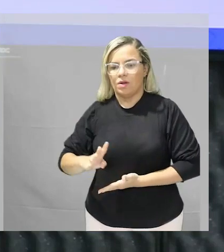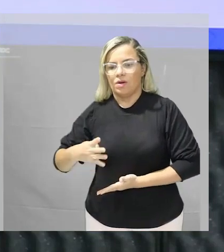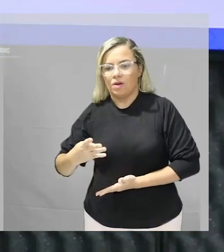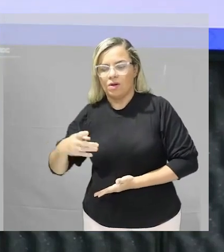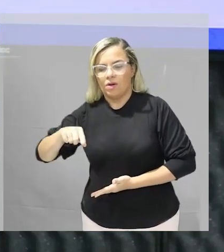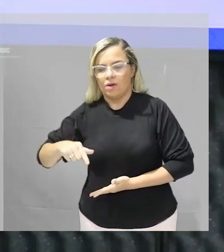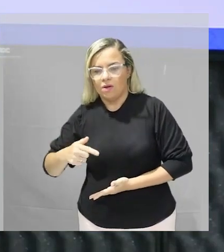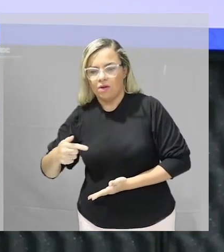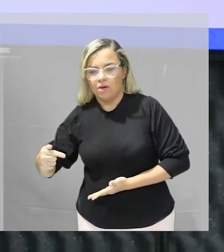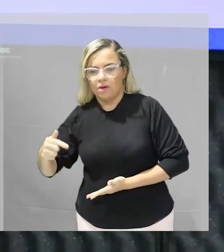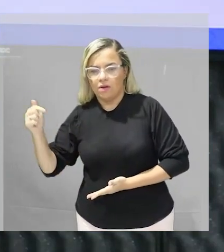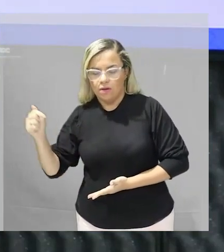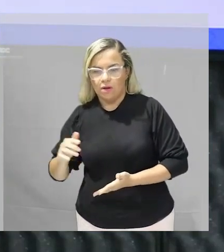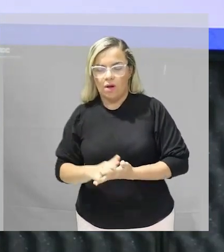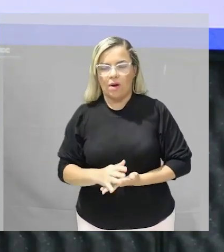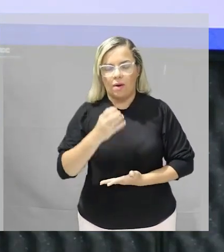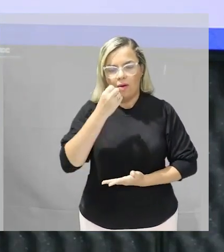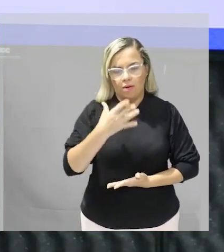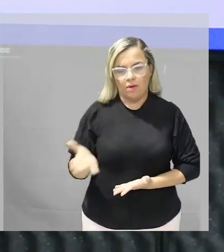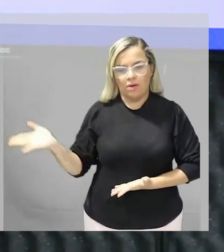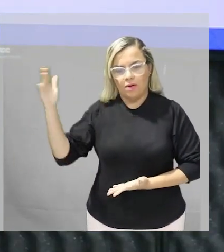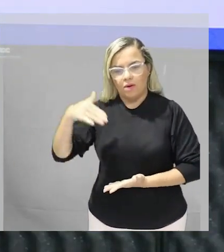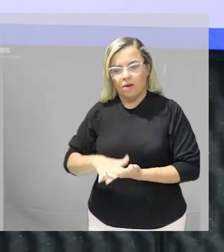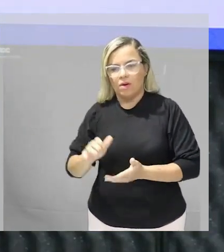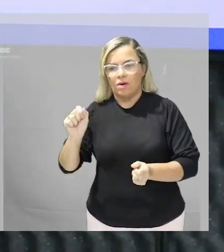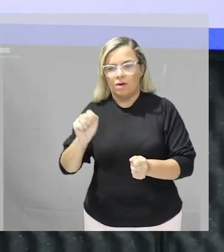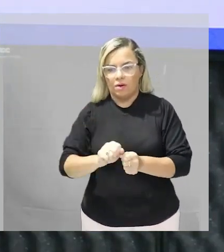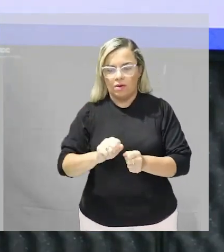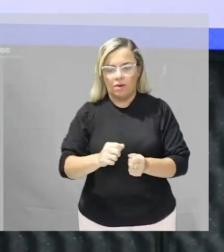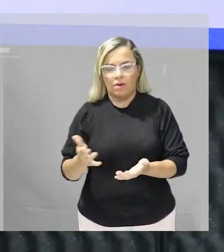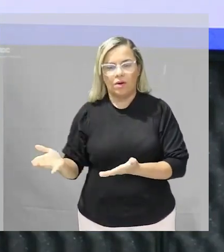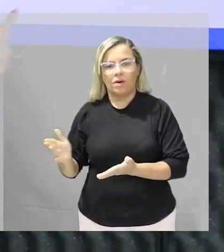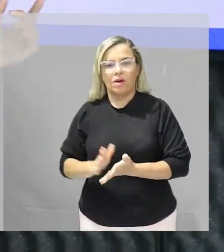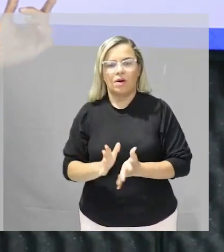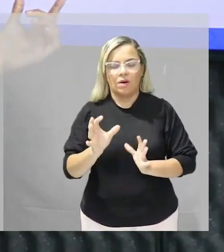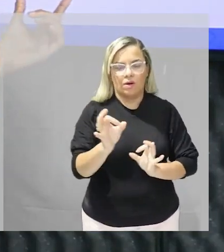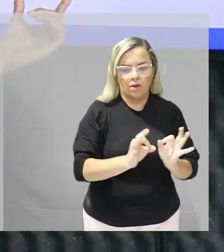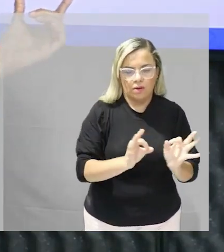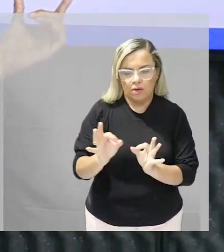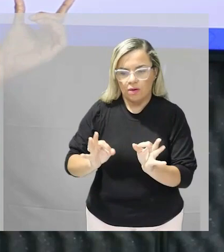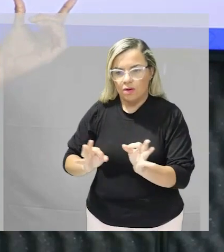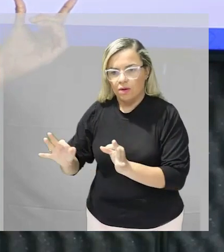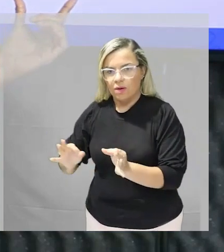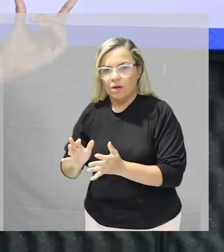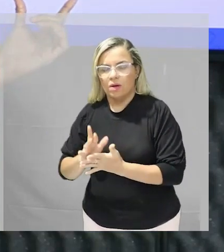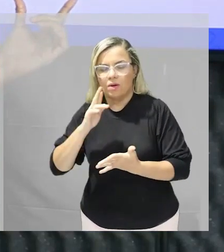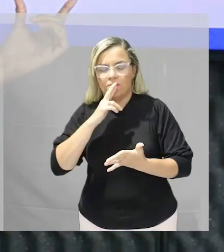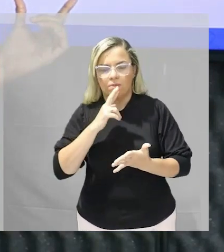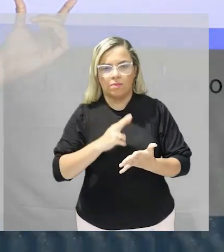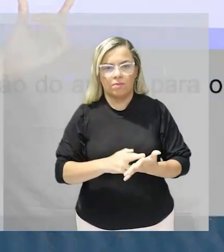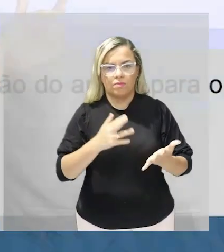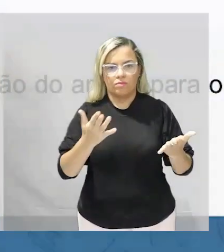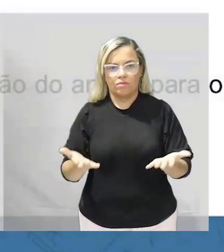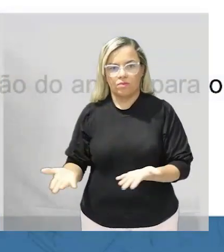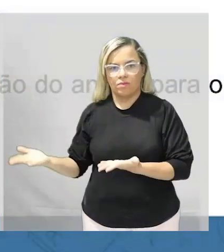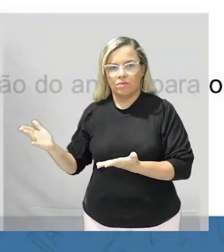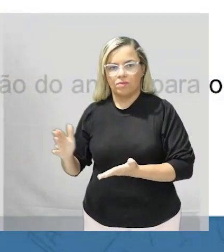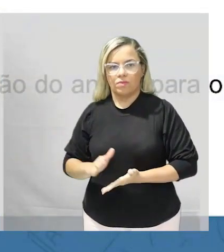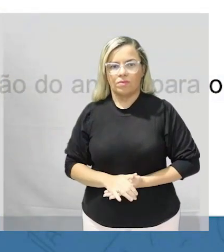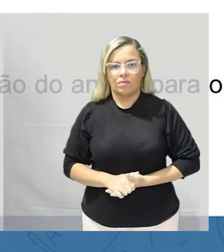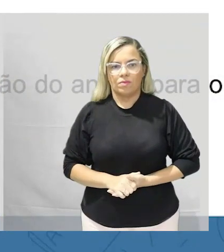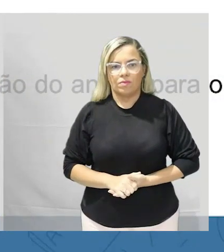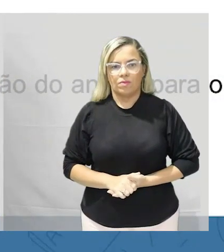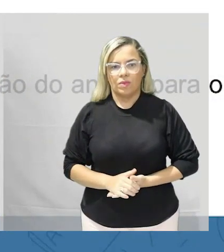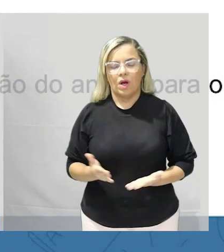que é o ano 2 Tá bom vamos fazer vamos organizar aqui dando esse resultado aqui ó no segundo